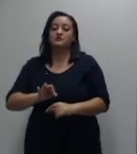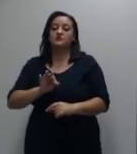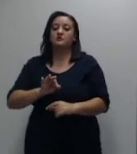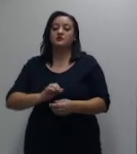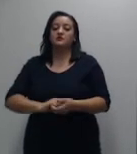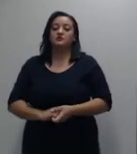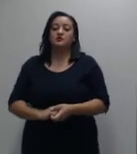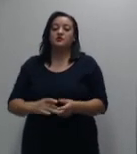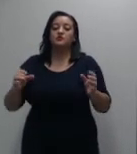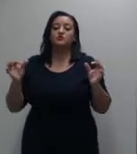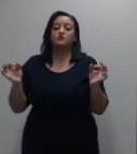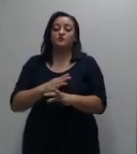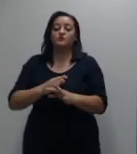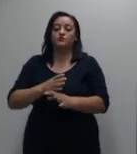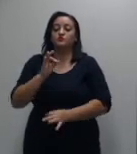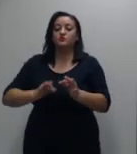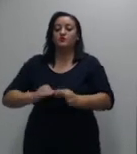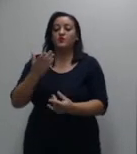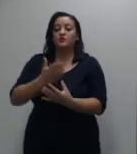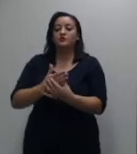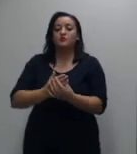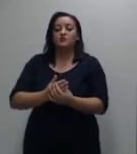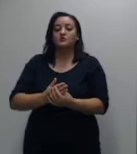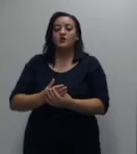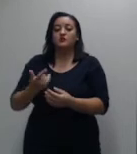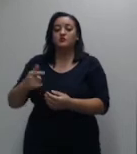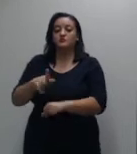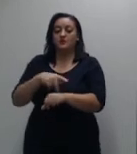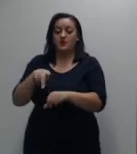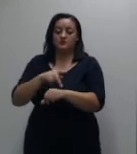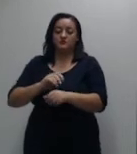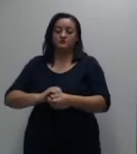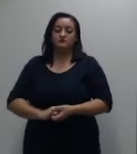o trânsito em julgado do processo no Canadá